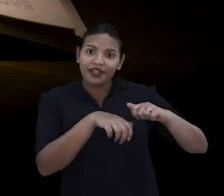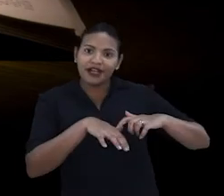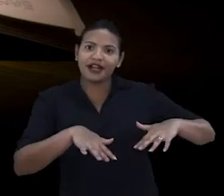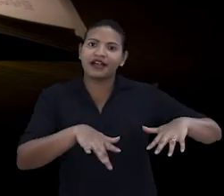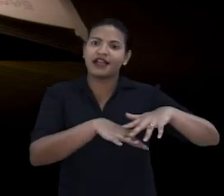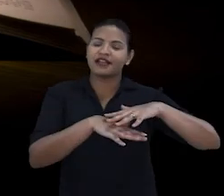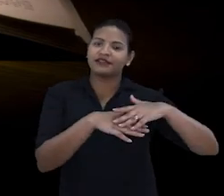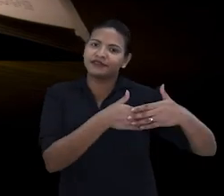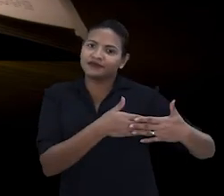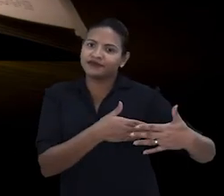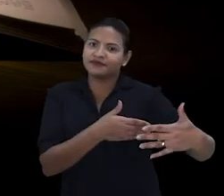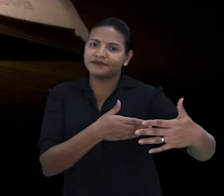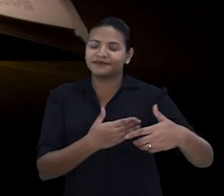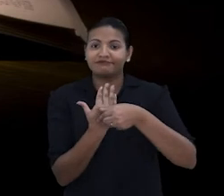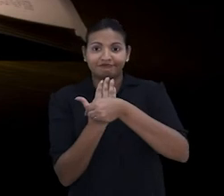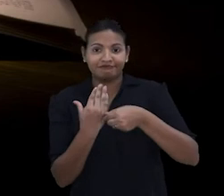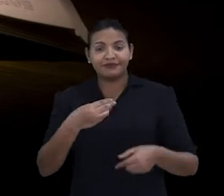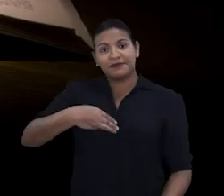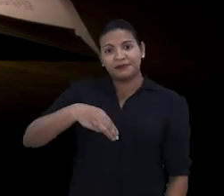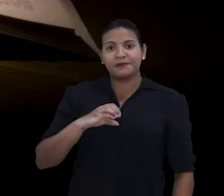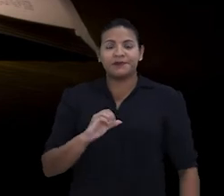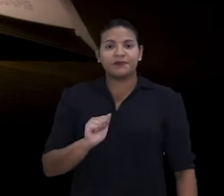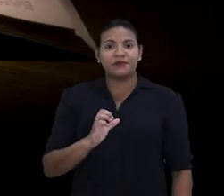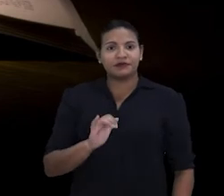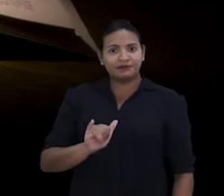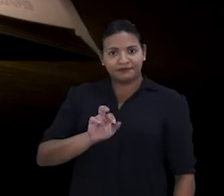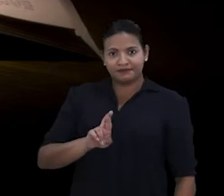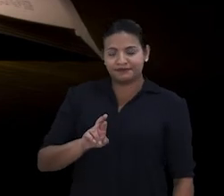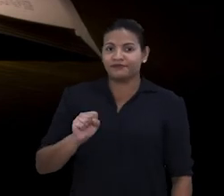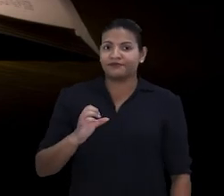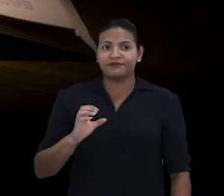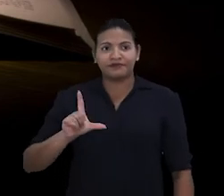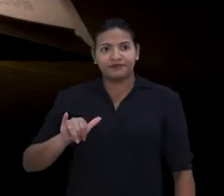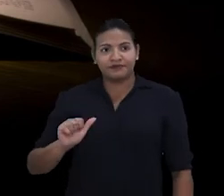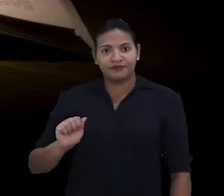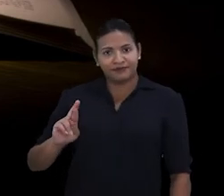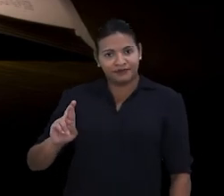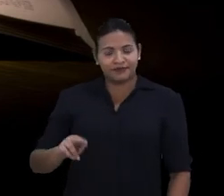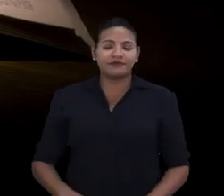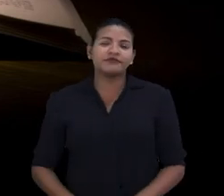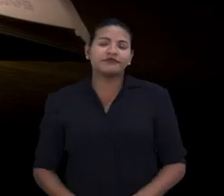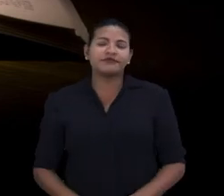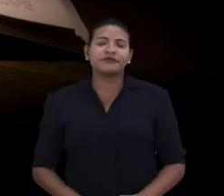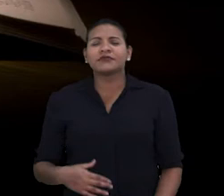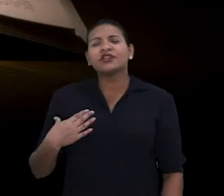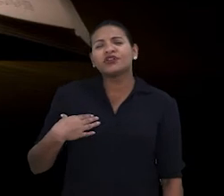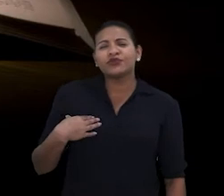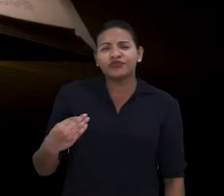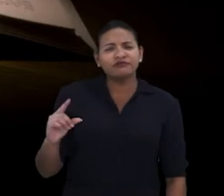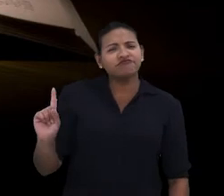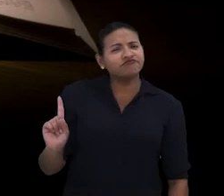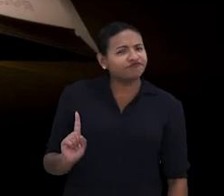Rito de Passagem Moacir Esclir Um dia seu filho se aproxima e diz,